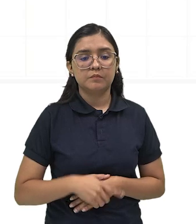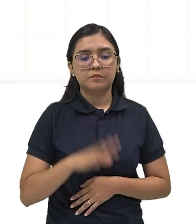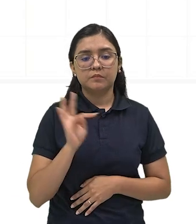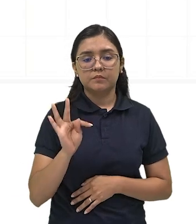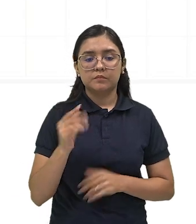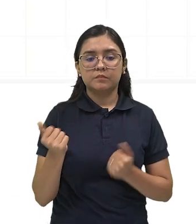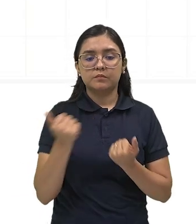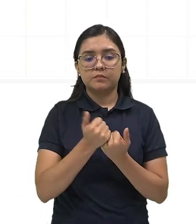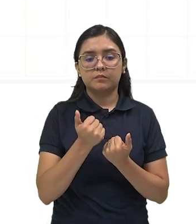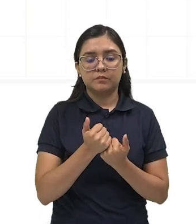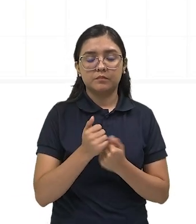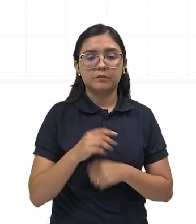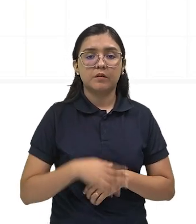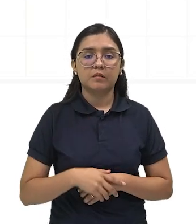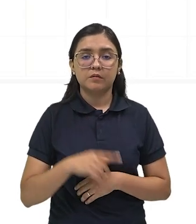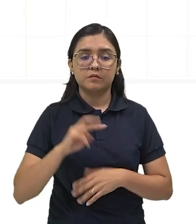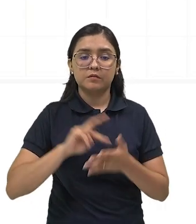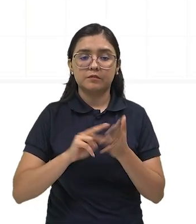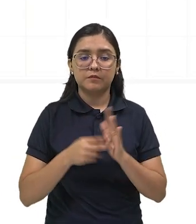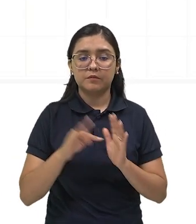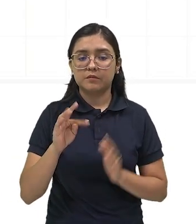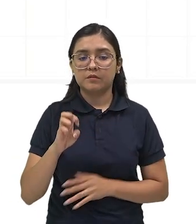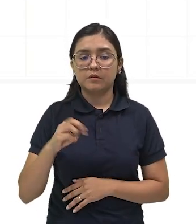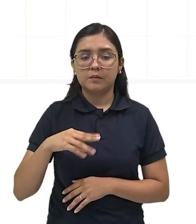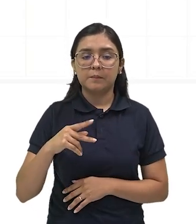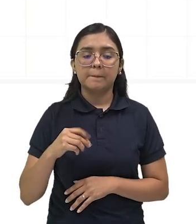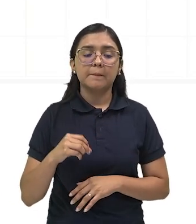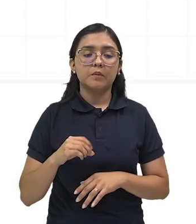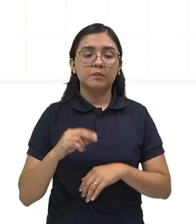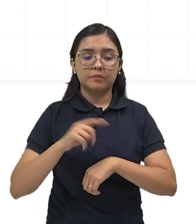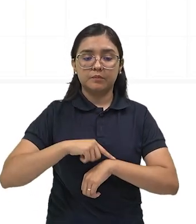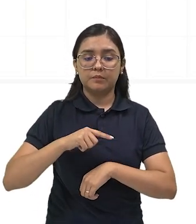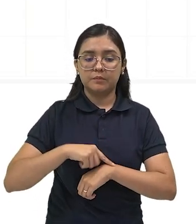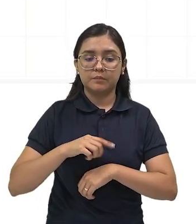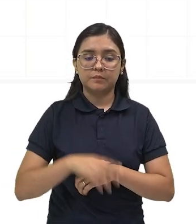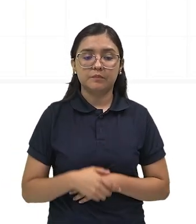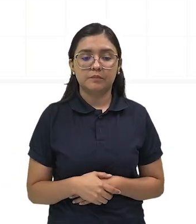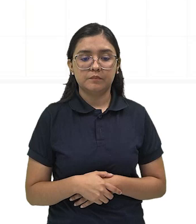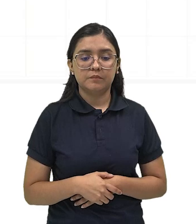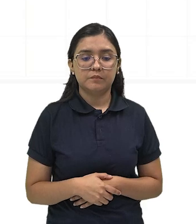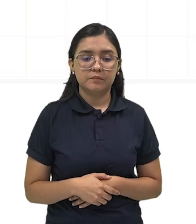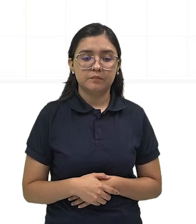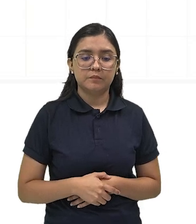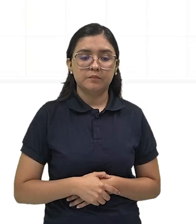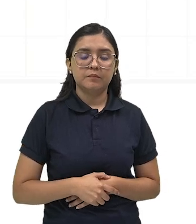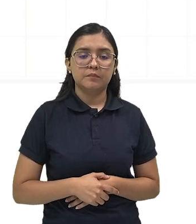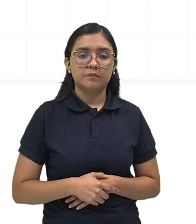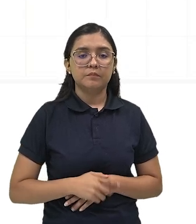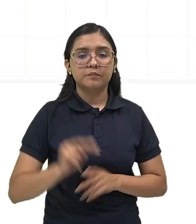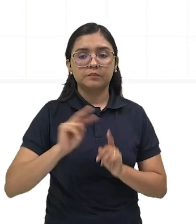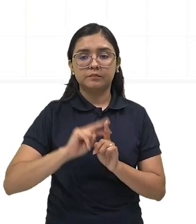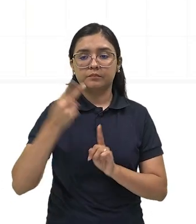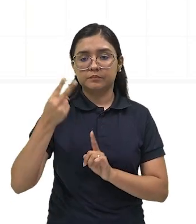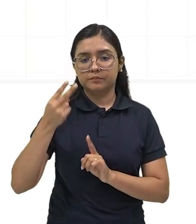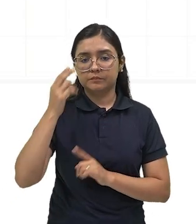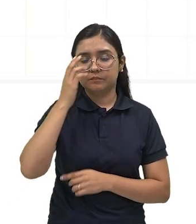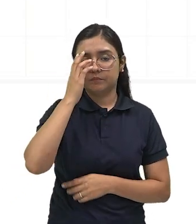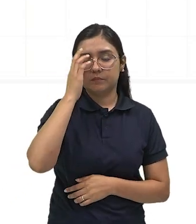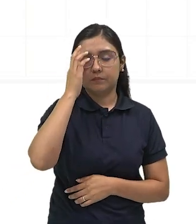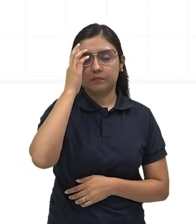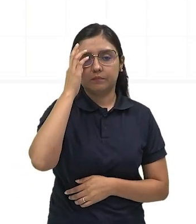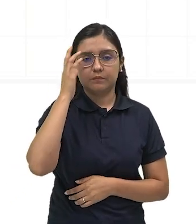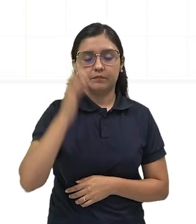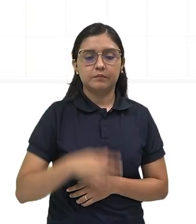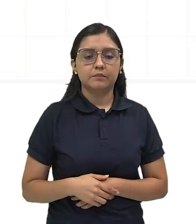T, que é o tempo, né? Tempo para 1, tempo, o dobro. Dobro de 1,